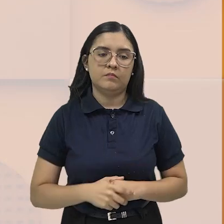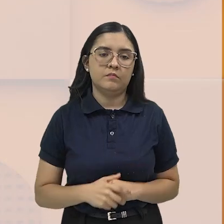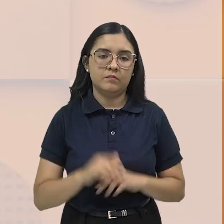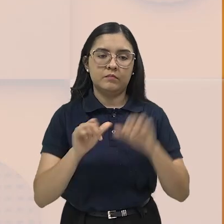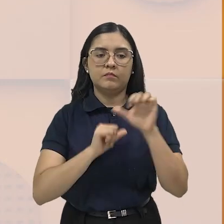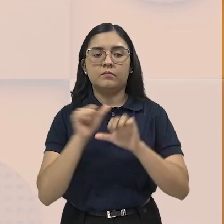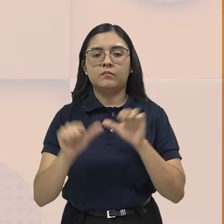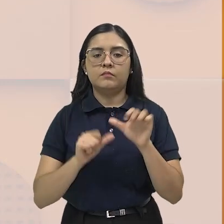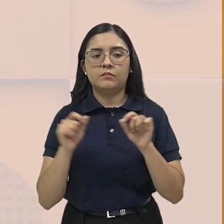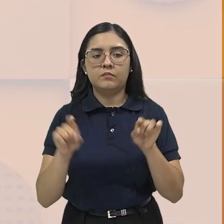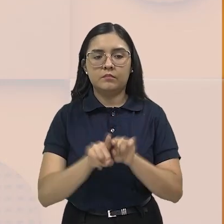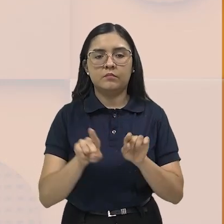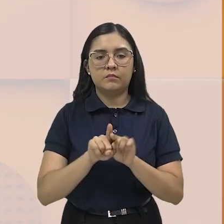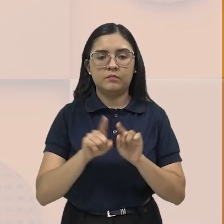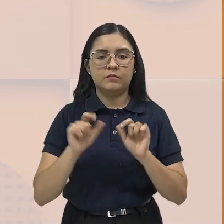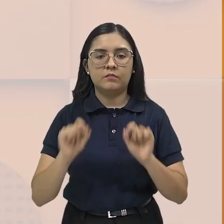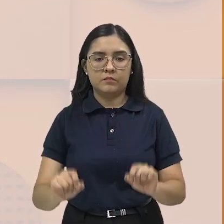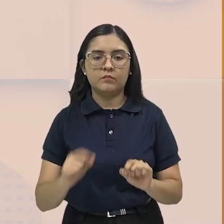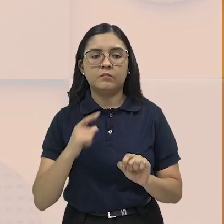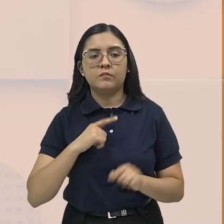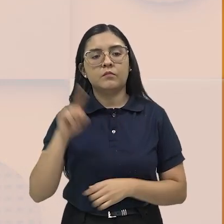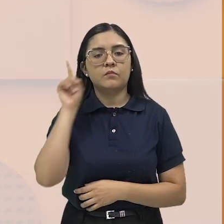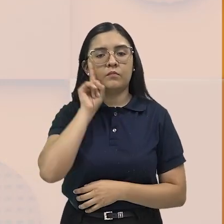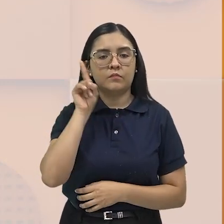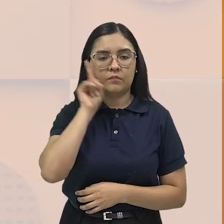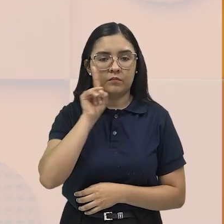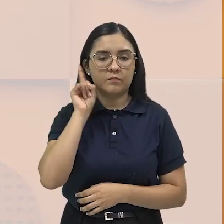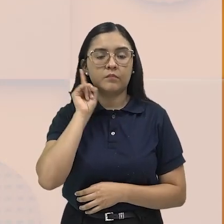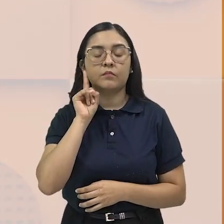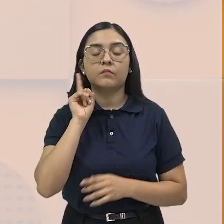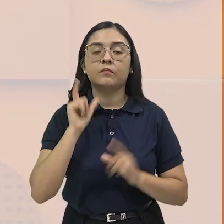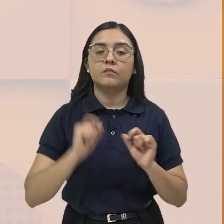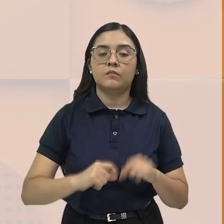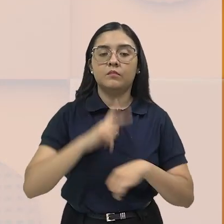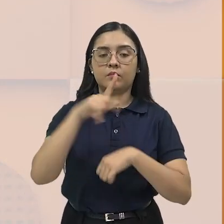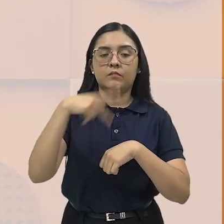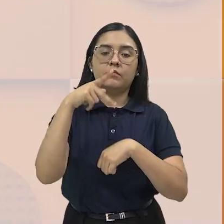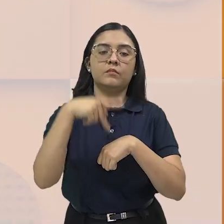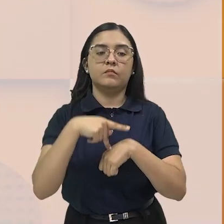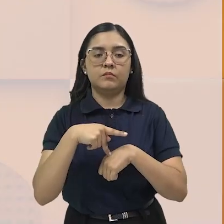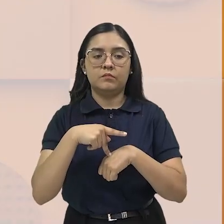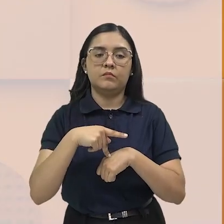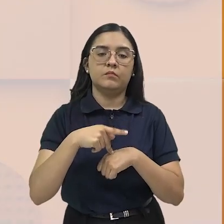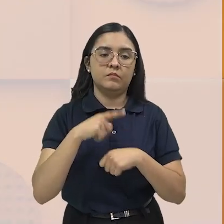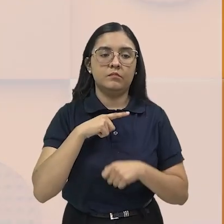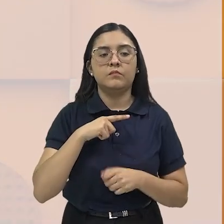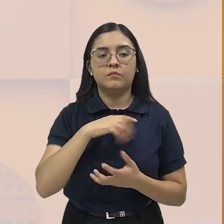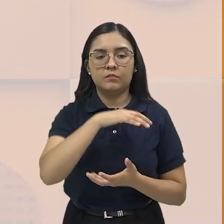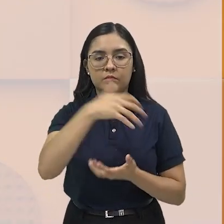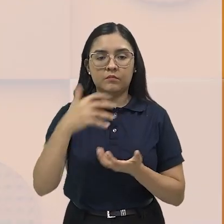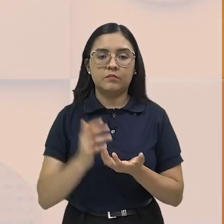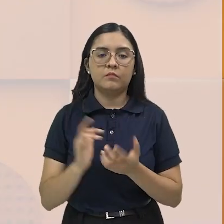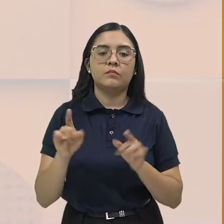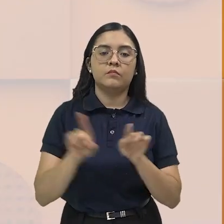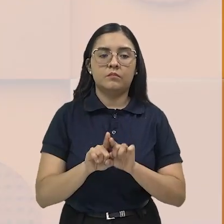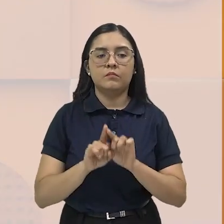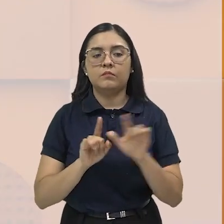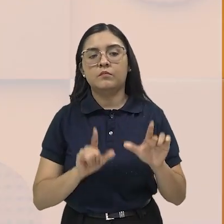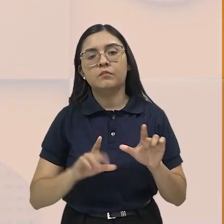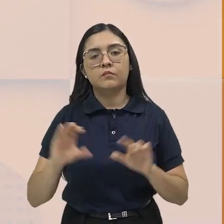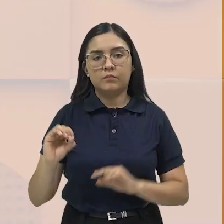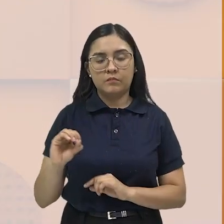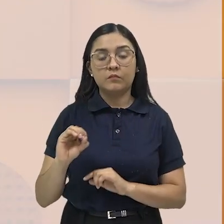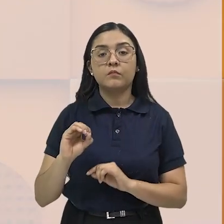virou o continente, ou melhor, os Estados Unidos da América, que é um país ali de dimensões continentais. Vai de leste